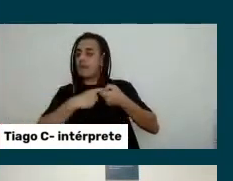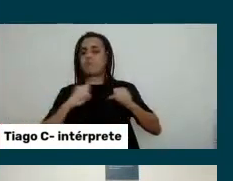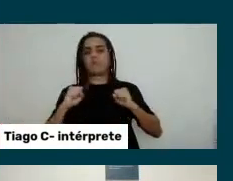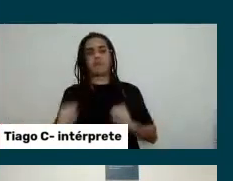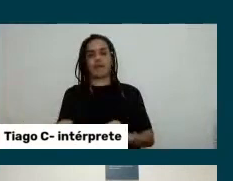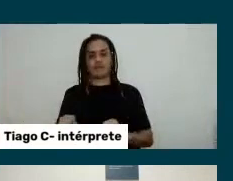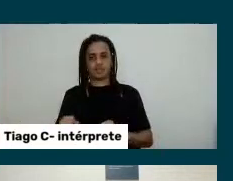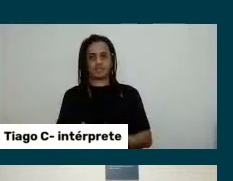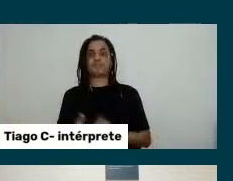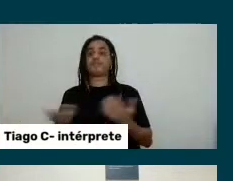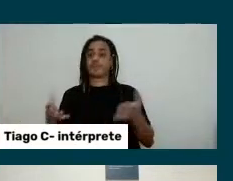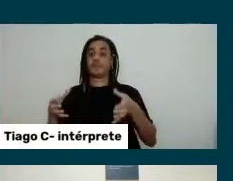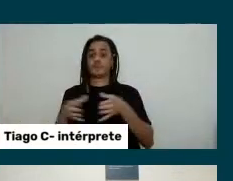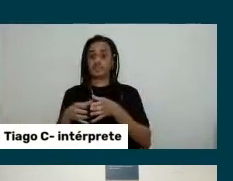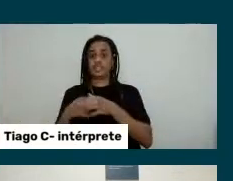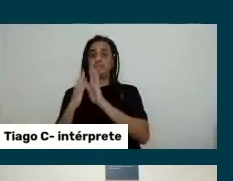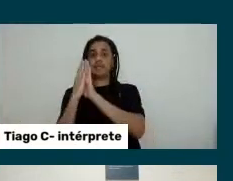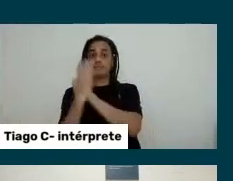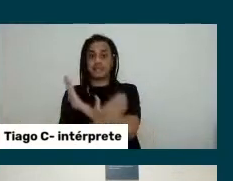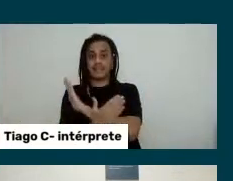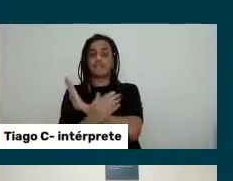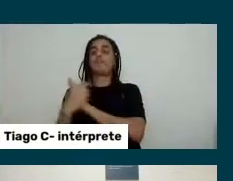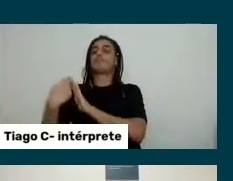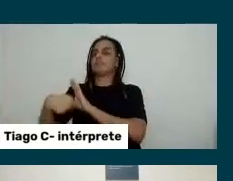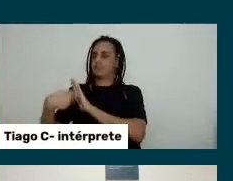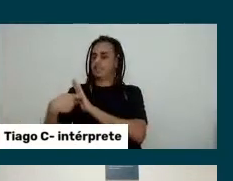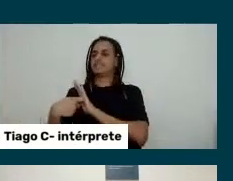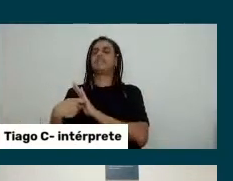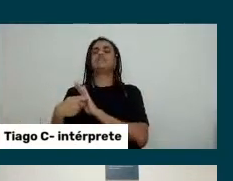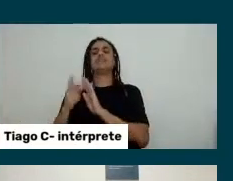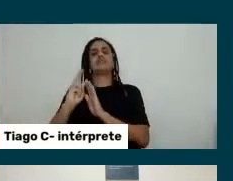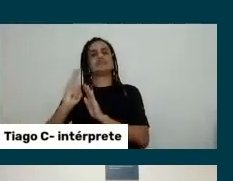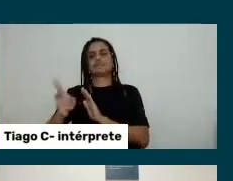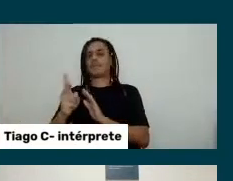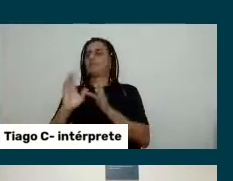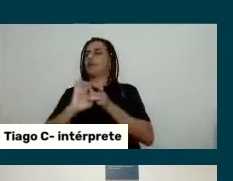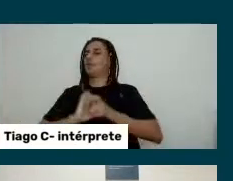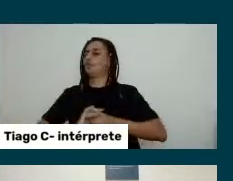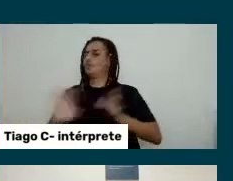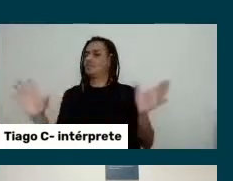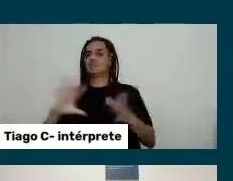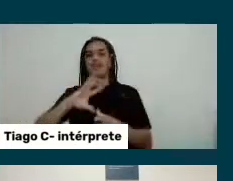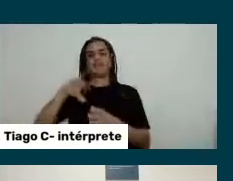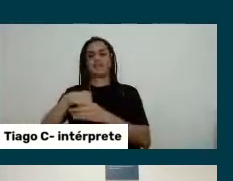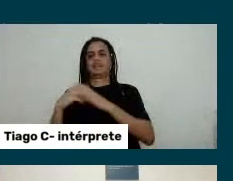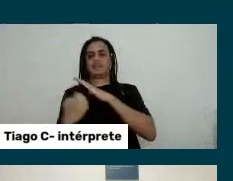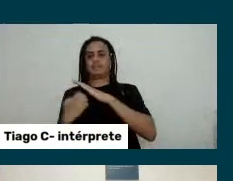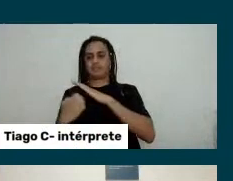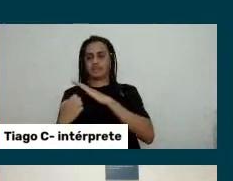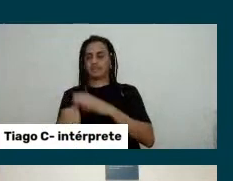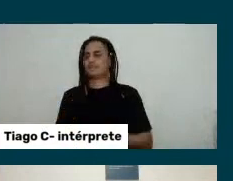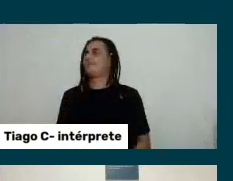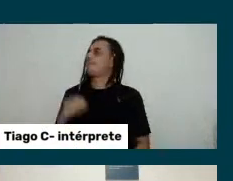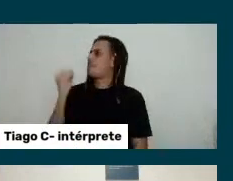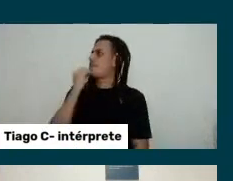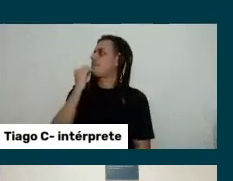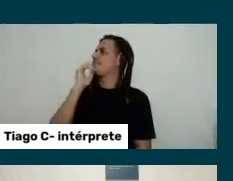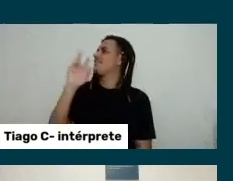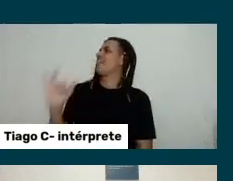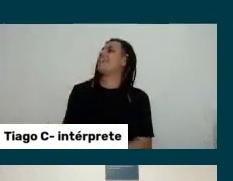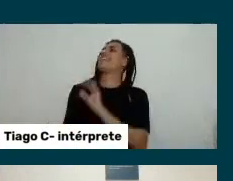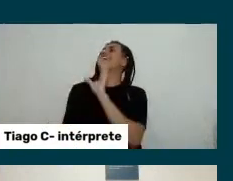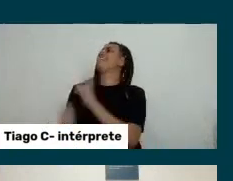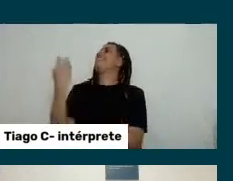Então, o time de plataforma ele deve habilitar essas capacidades dentro da organização. É claro que você não vai fazer isso da noite para o dia, né? Não tem o botão